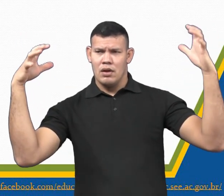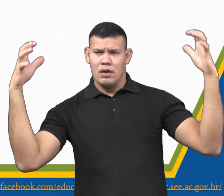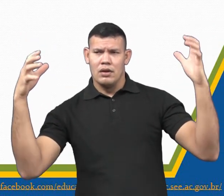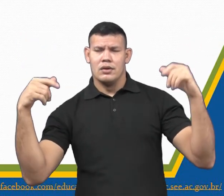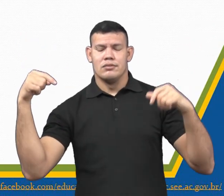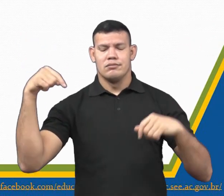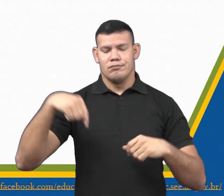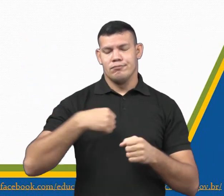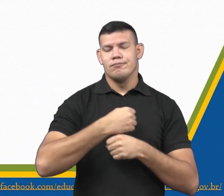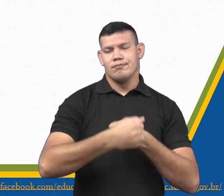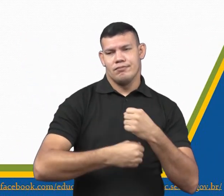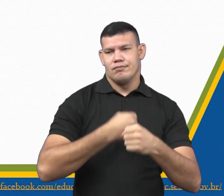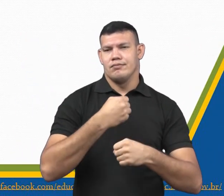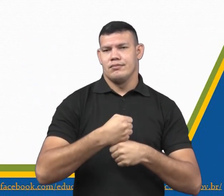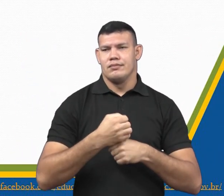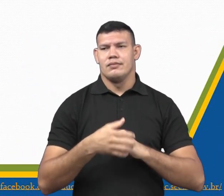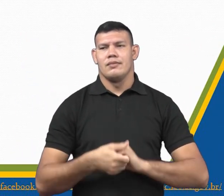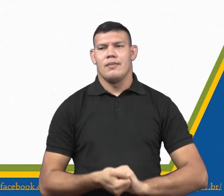bom para este ano.